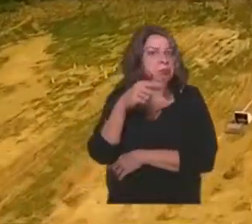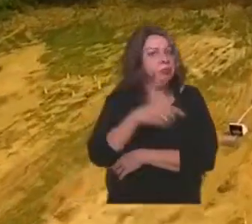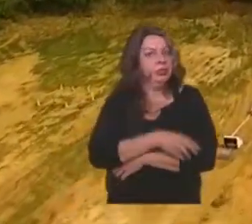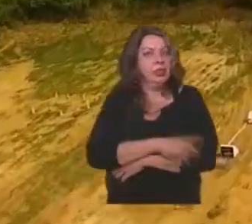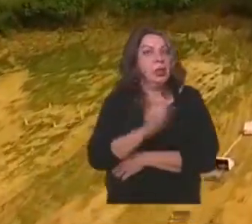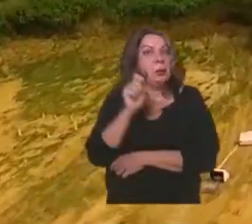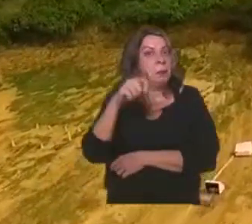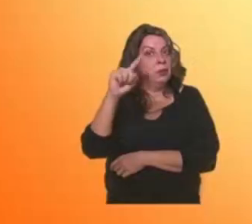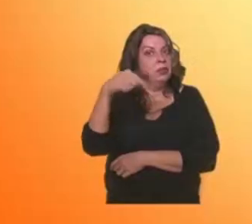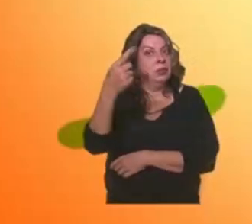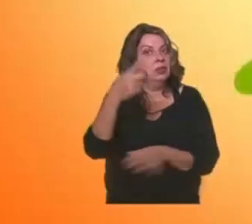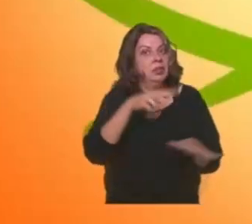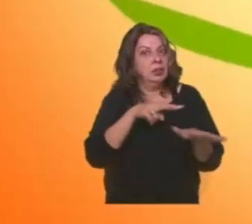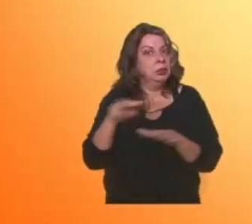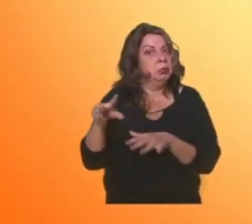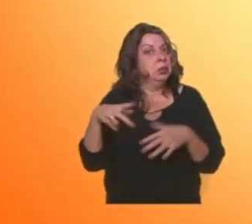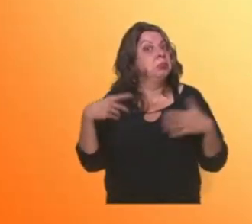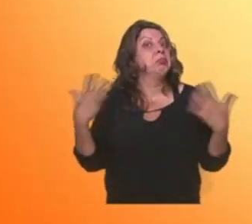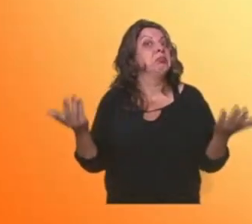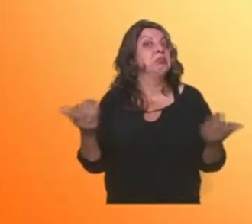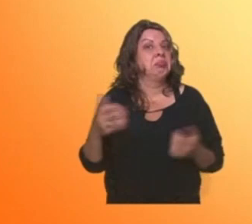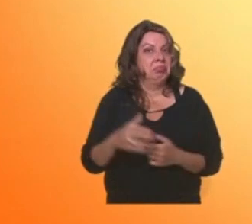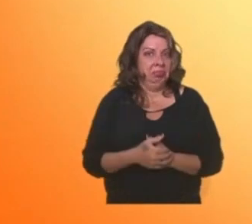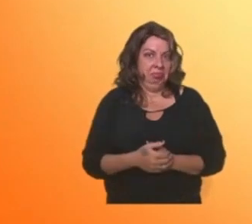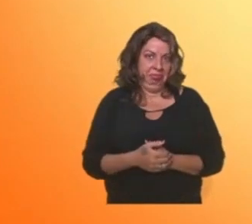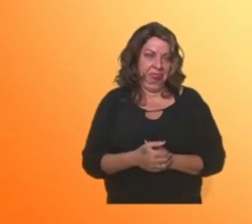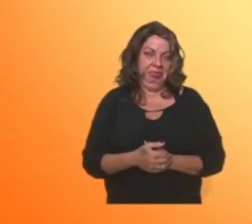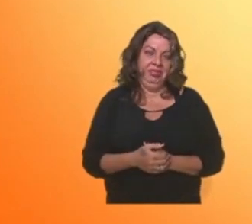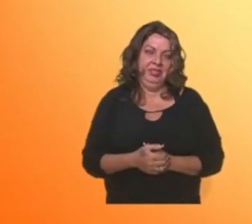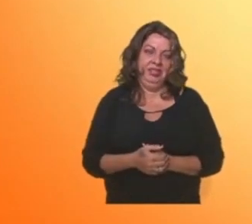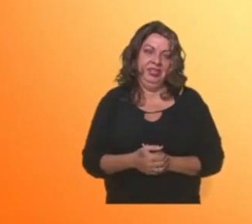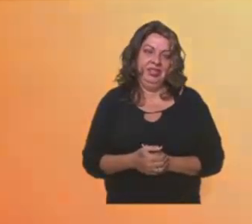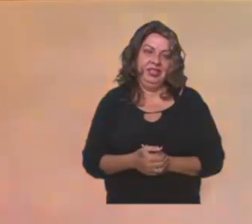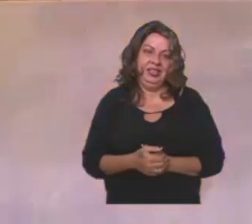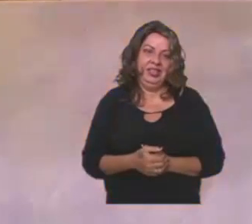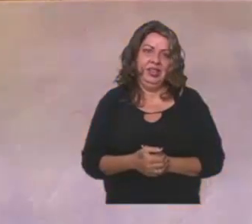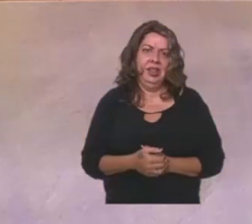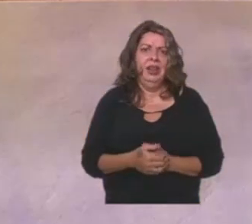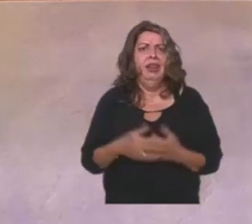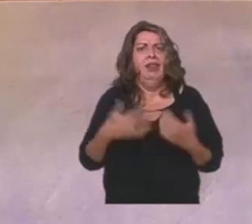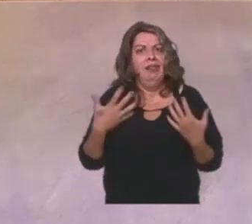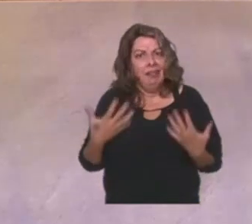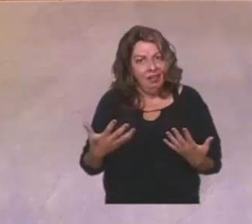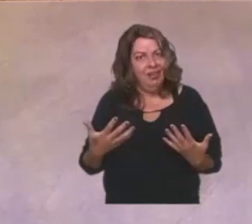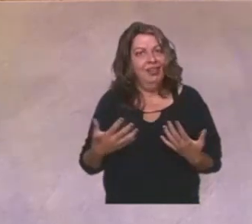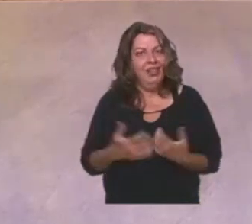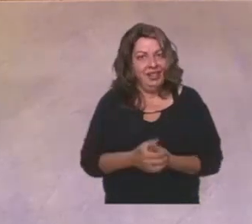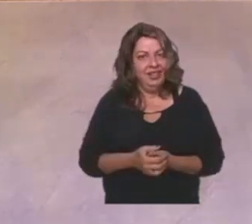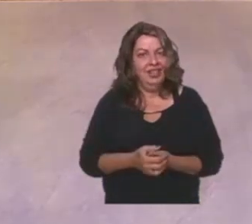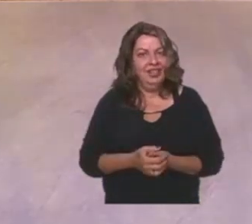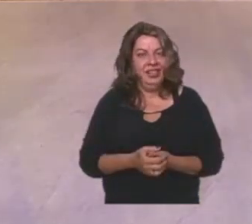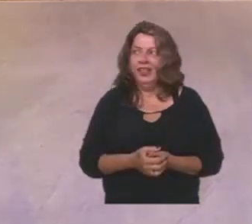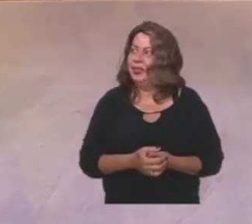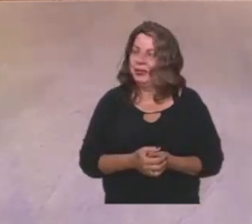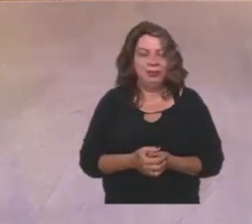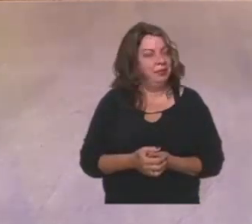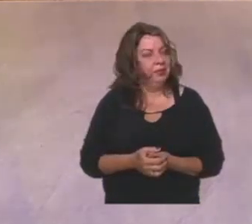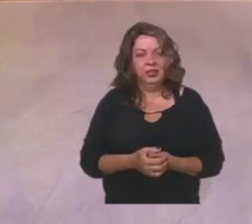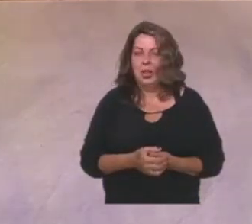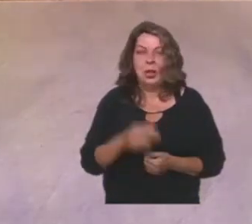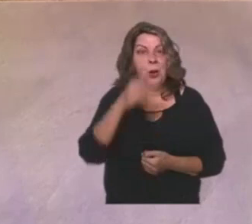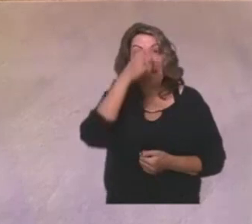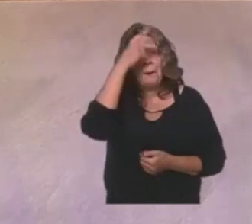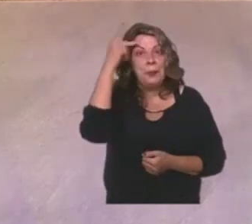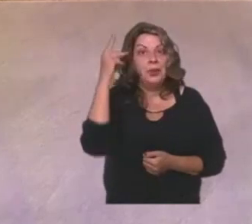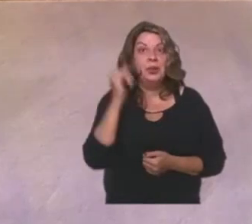a próxima pode ser você. Muito bem, muito bem. Olha aí, você viu, né? O pessoal